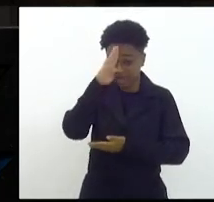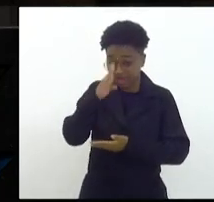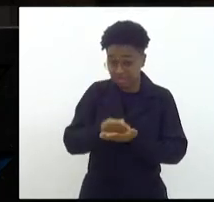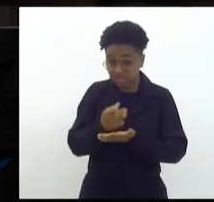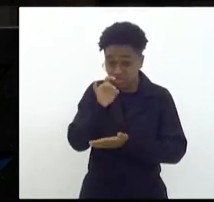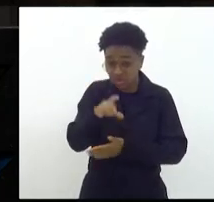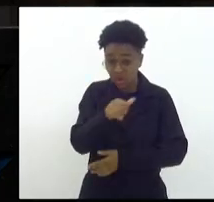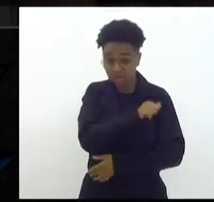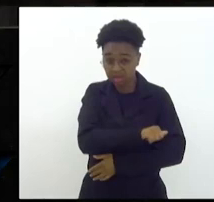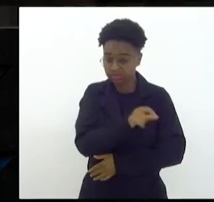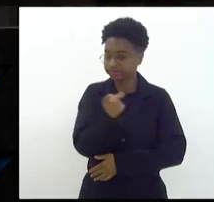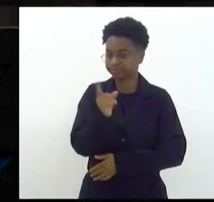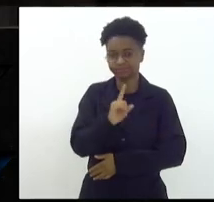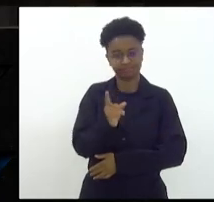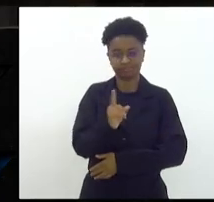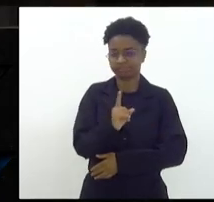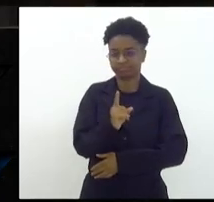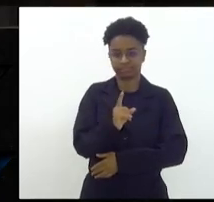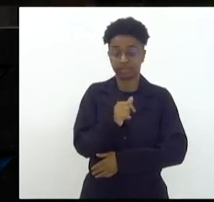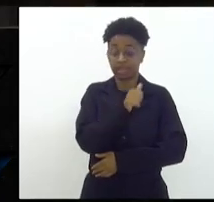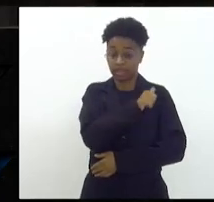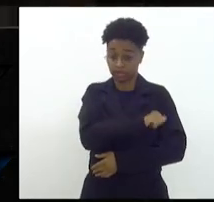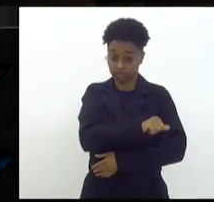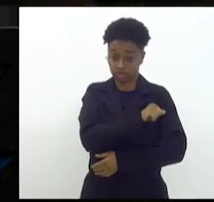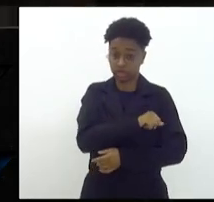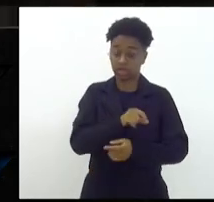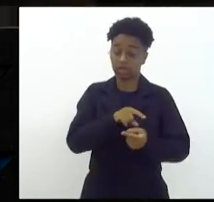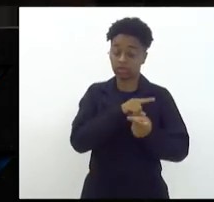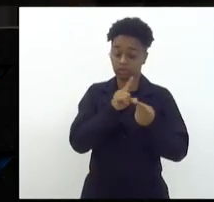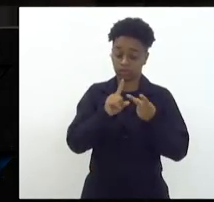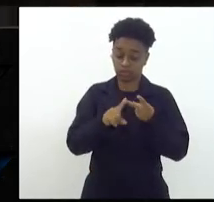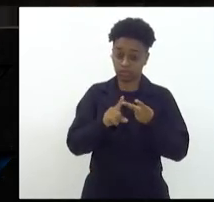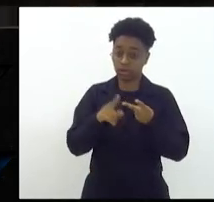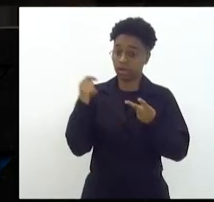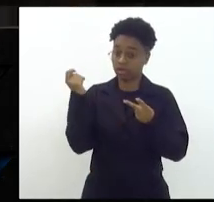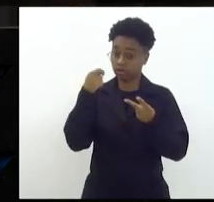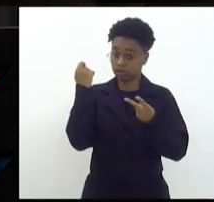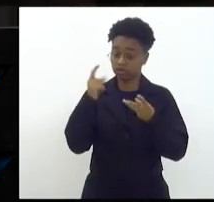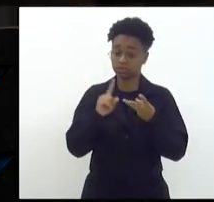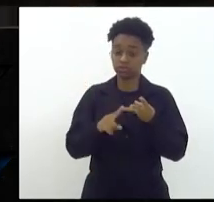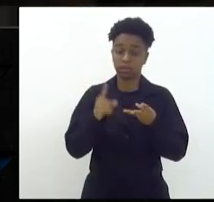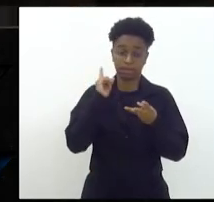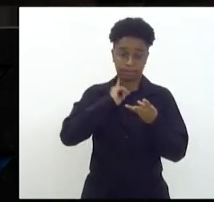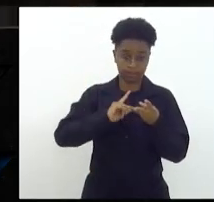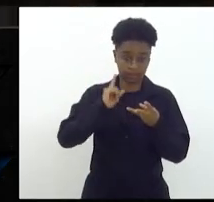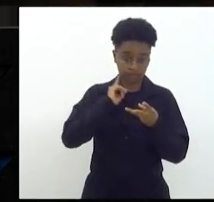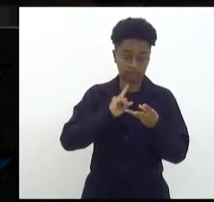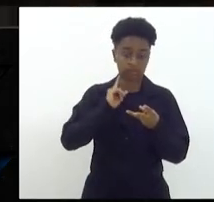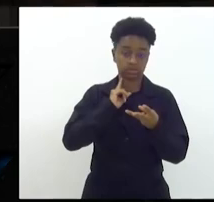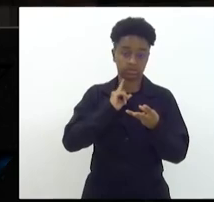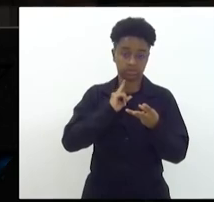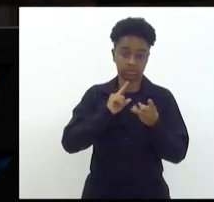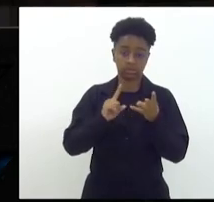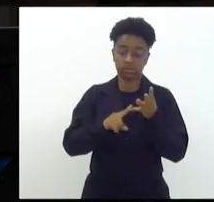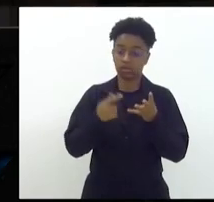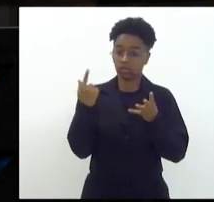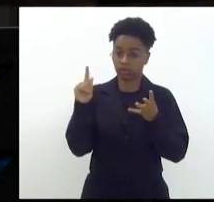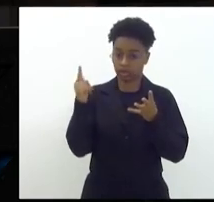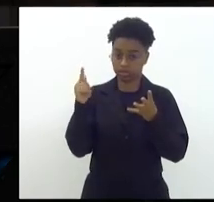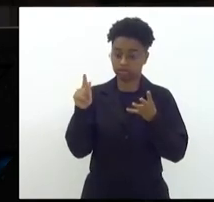de Janeiro é para o Rio de Janeiro Rio Grande do Sul Minas Gerais e Goiás